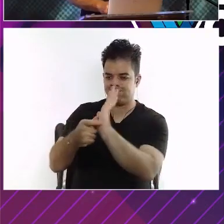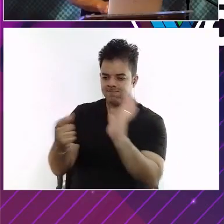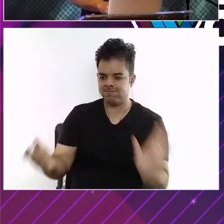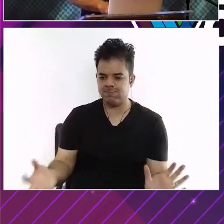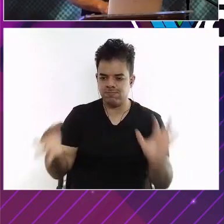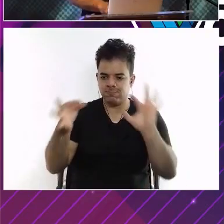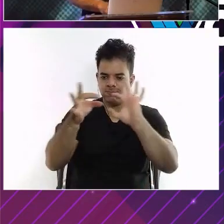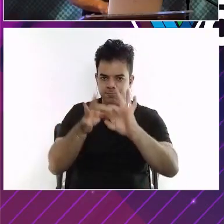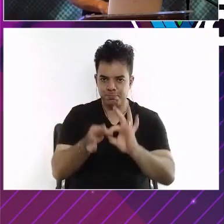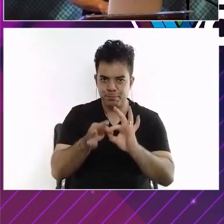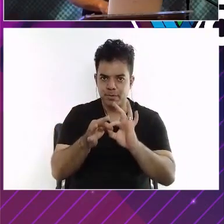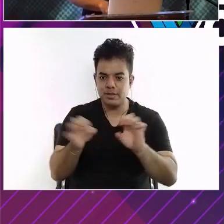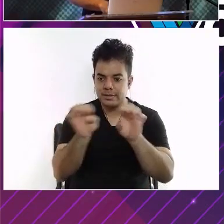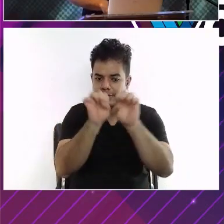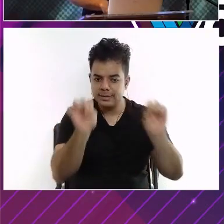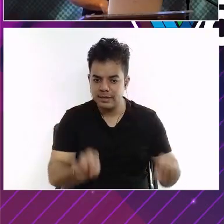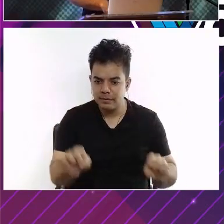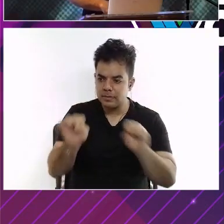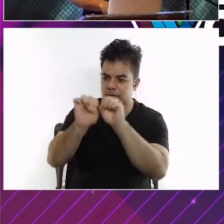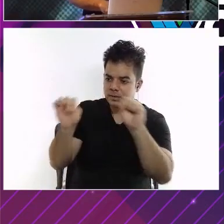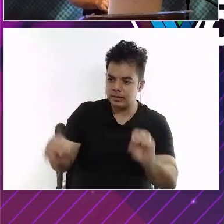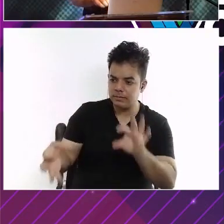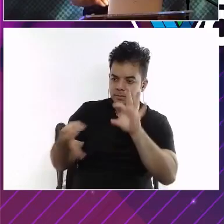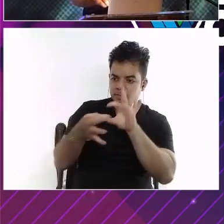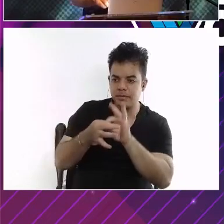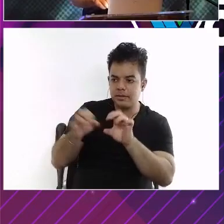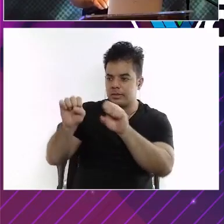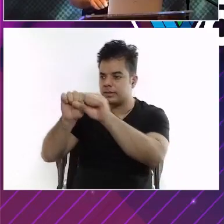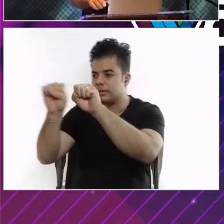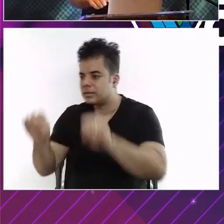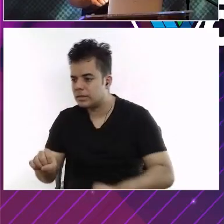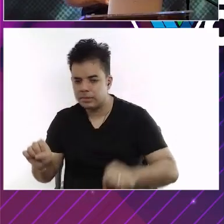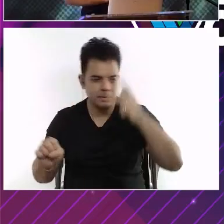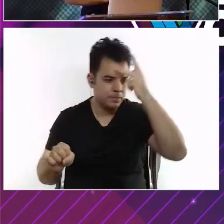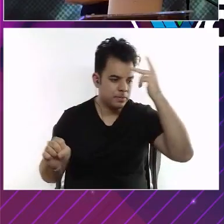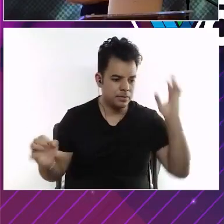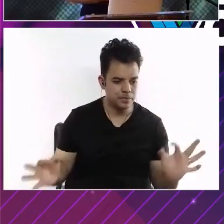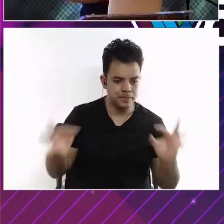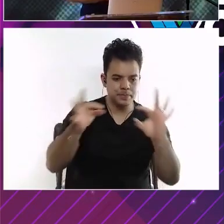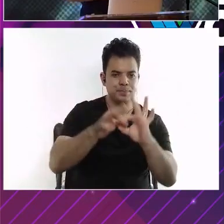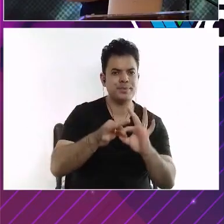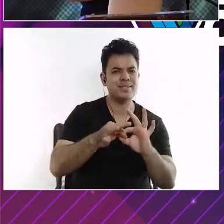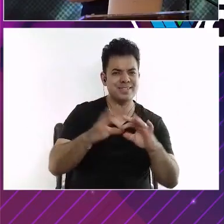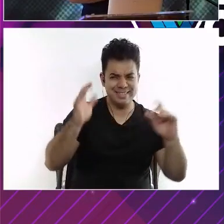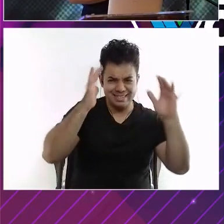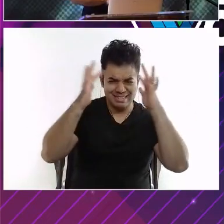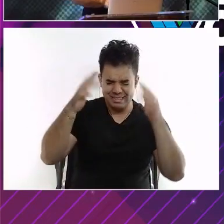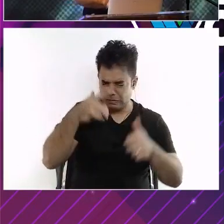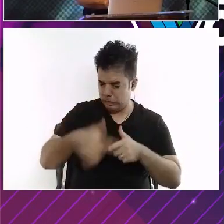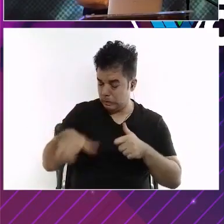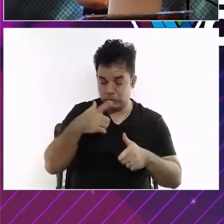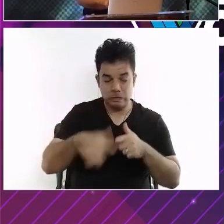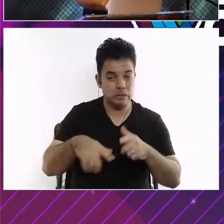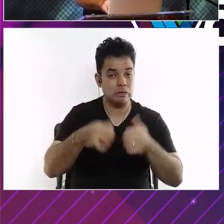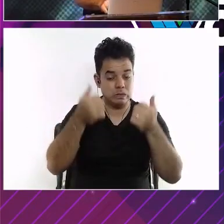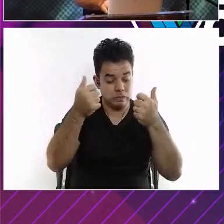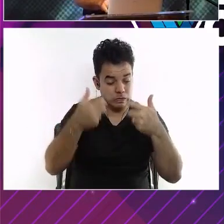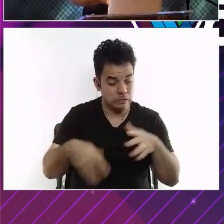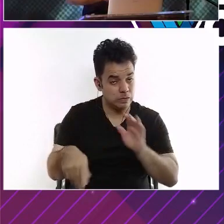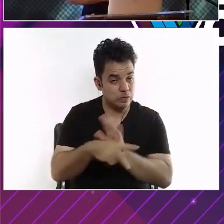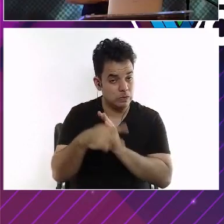o ambiente, entre sistemas e pessoas. A gente está desenhando e descrevendo sistemas. A